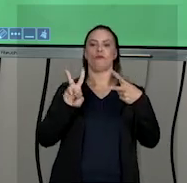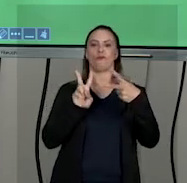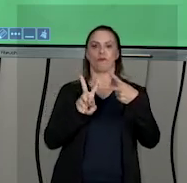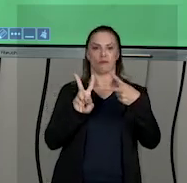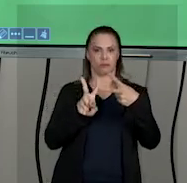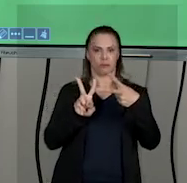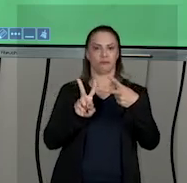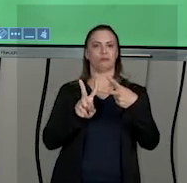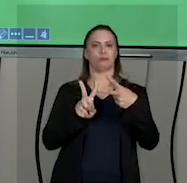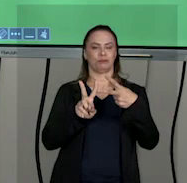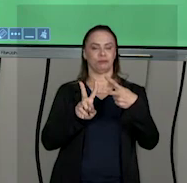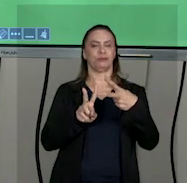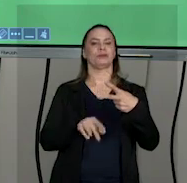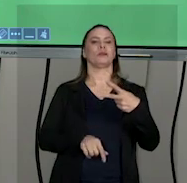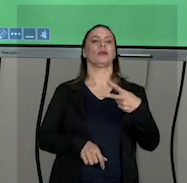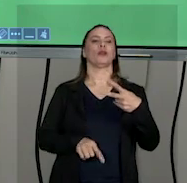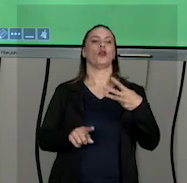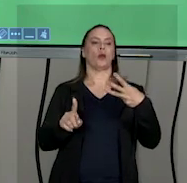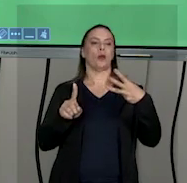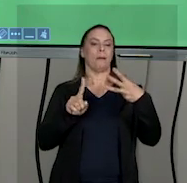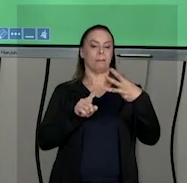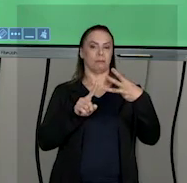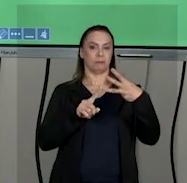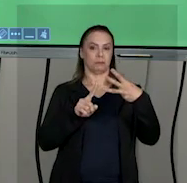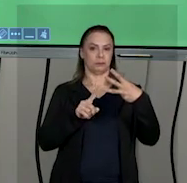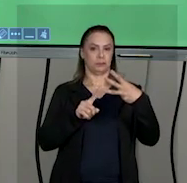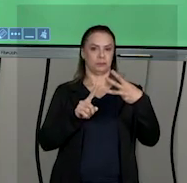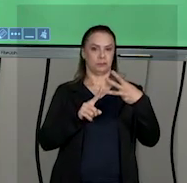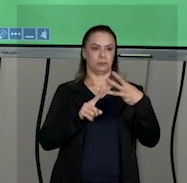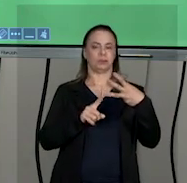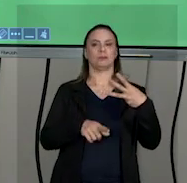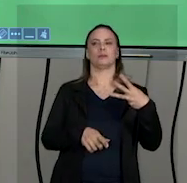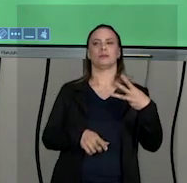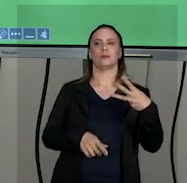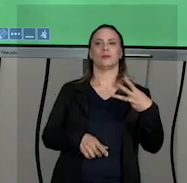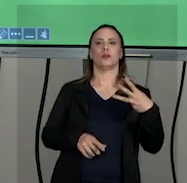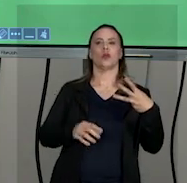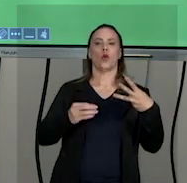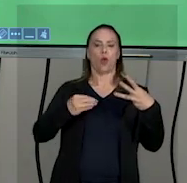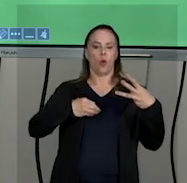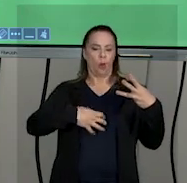gás carbônico. A digestão começa no estômago, lugar onde os nutrientes